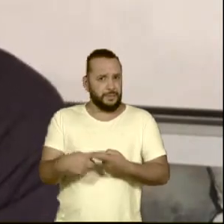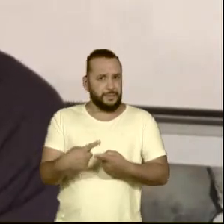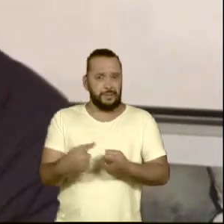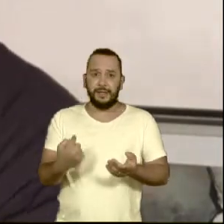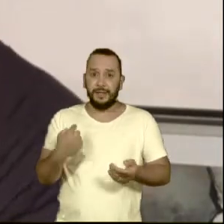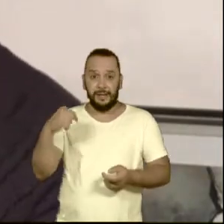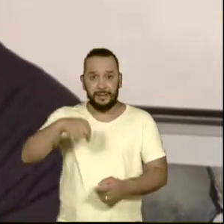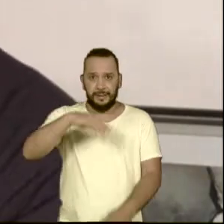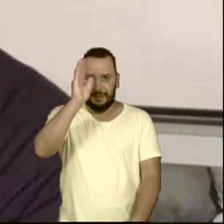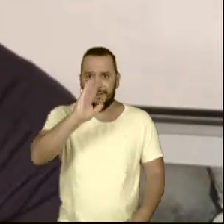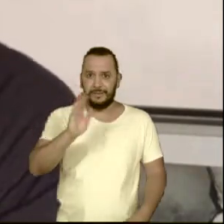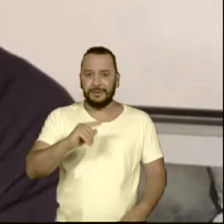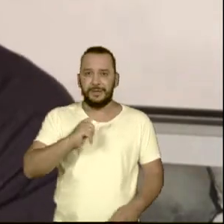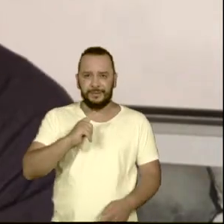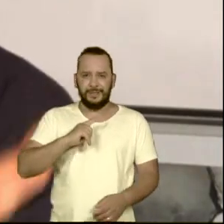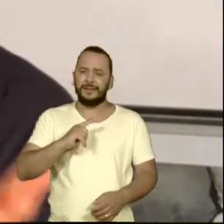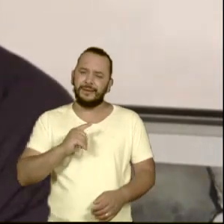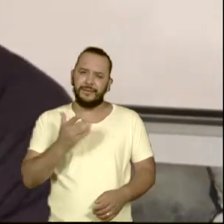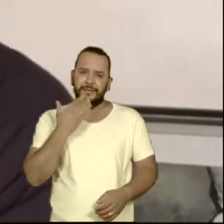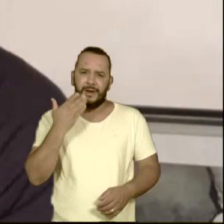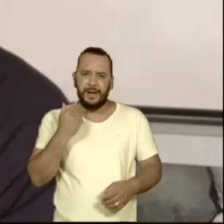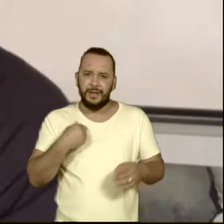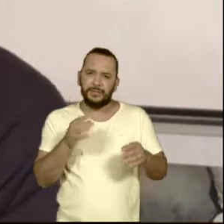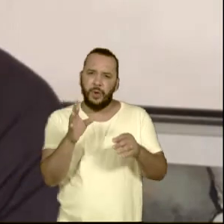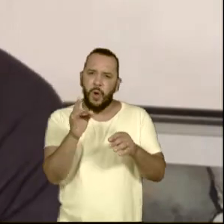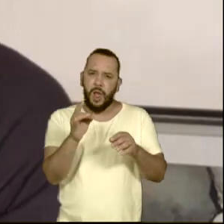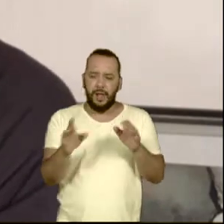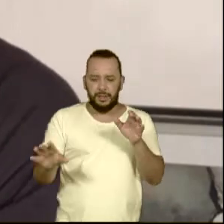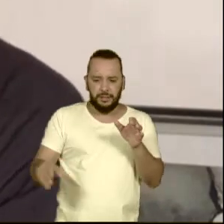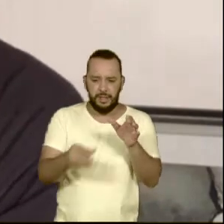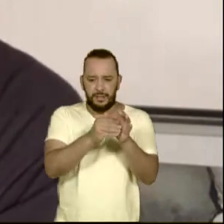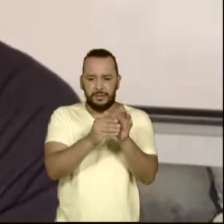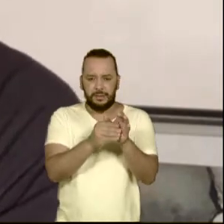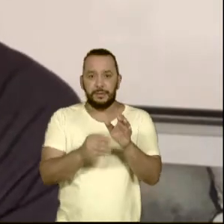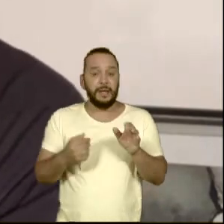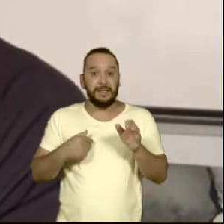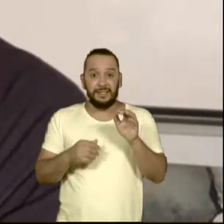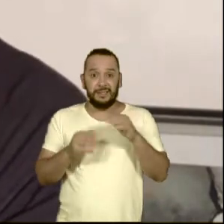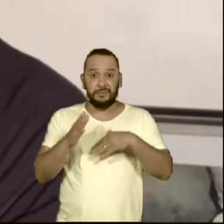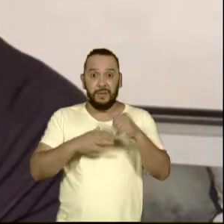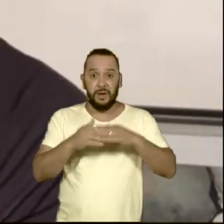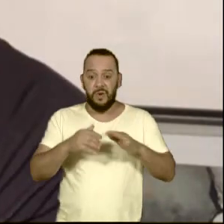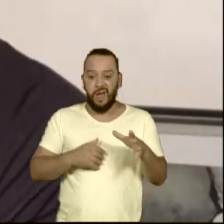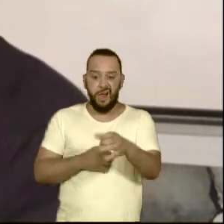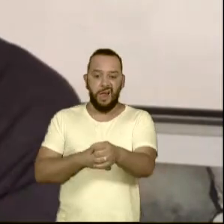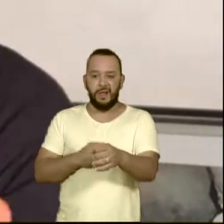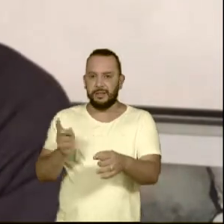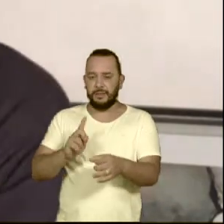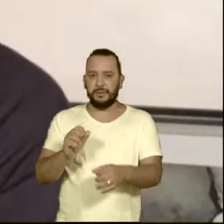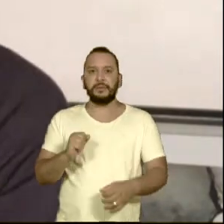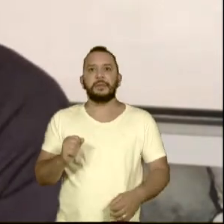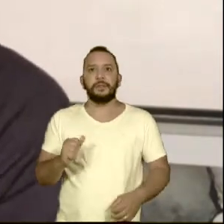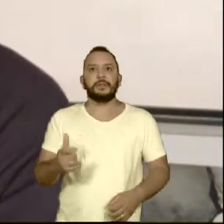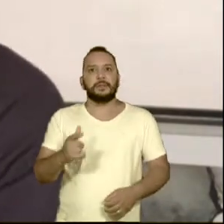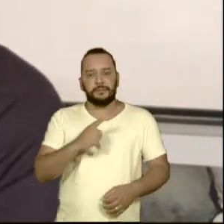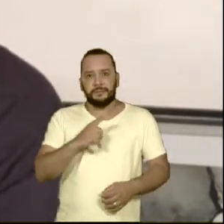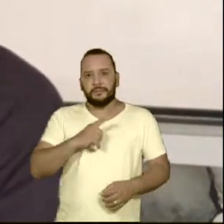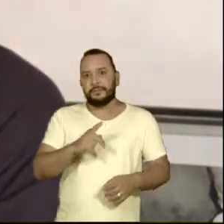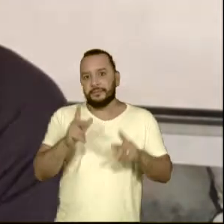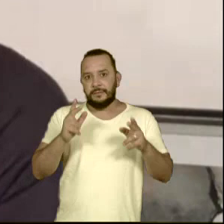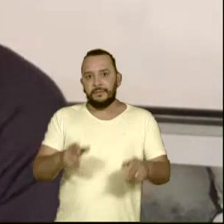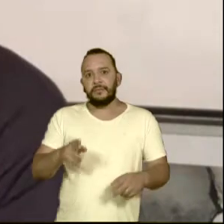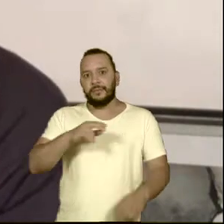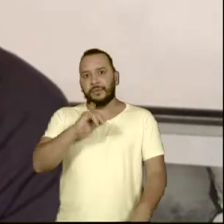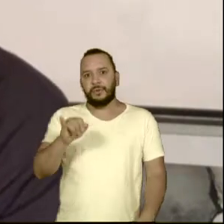truque de televisão, põe o objeto na mão dele, enfim. Tem jeito para fazer, mas normalmente não. E aí também tem boneco como o